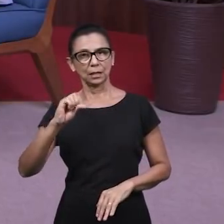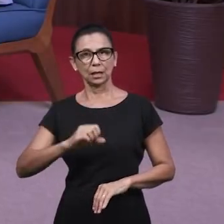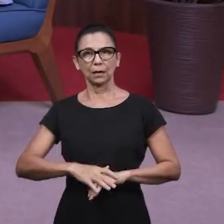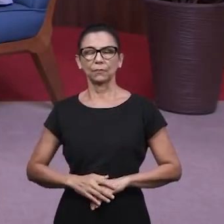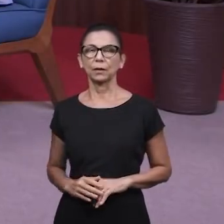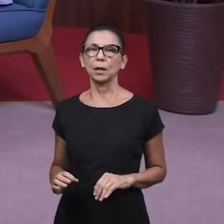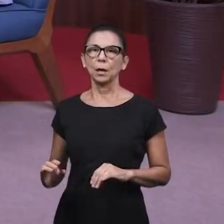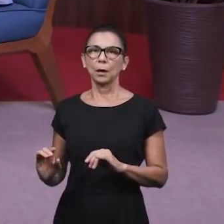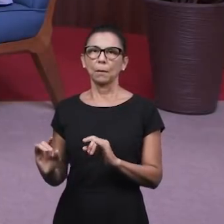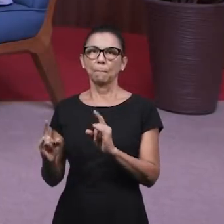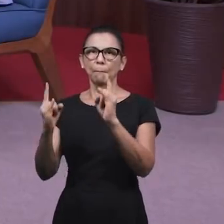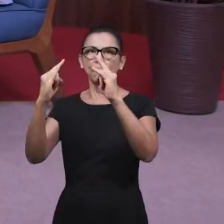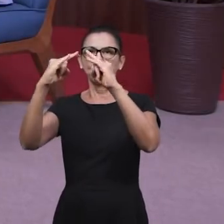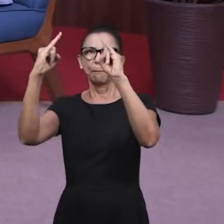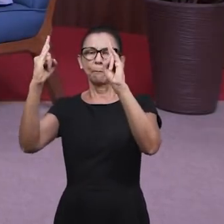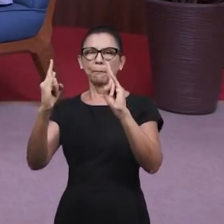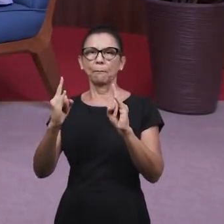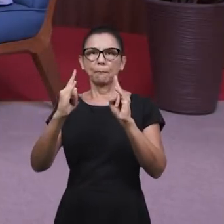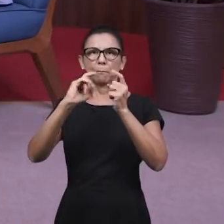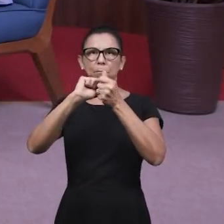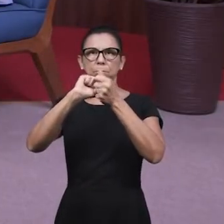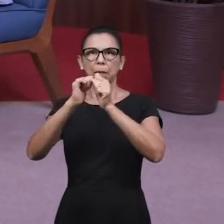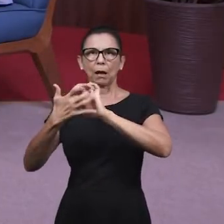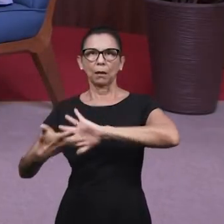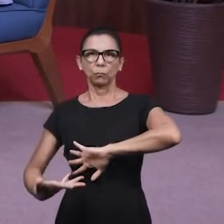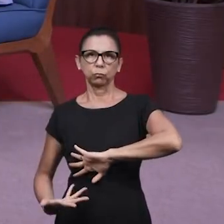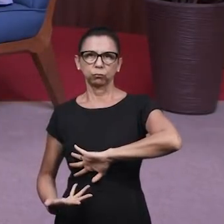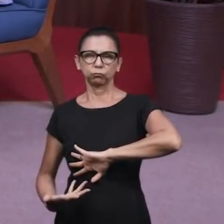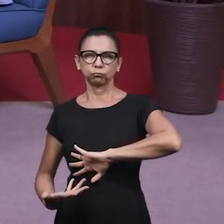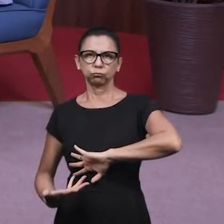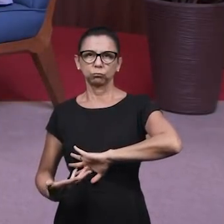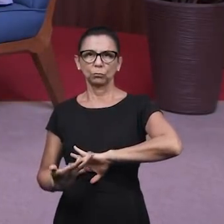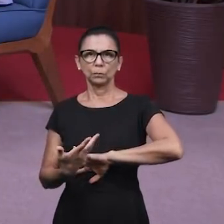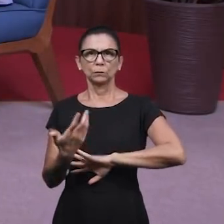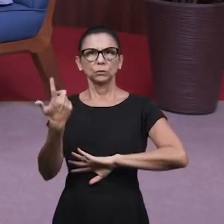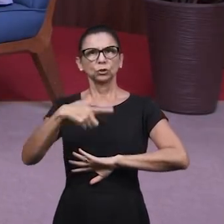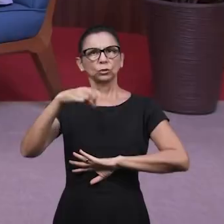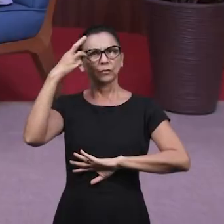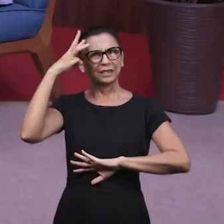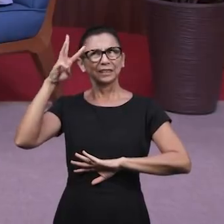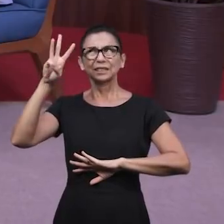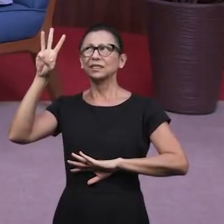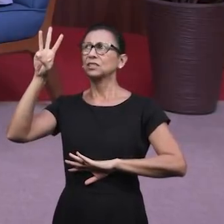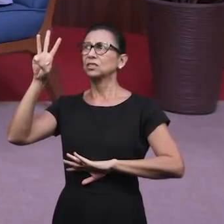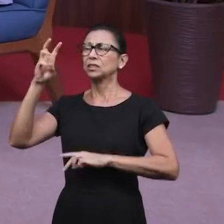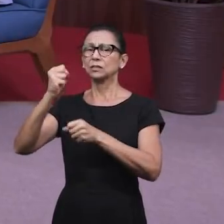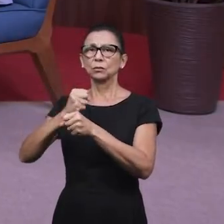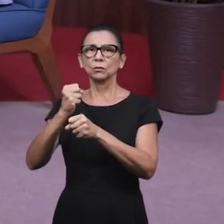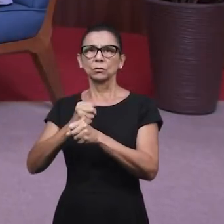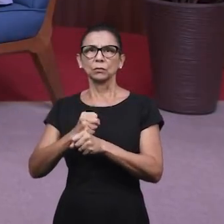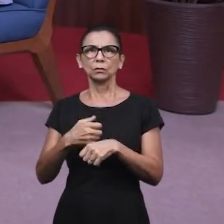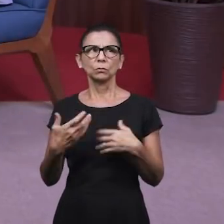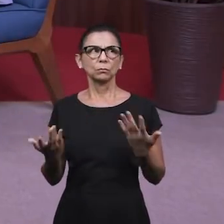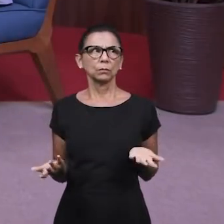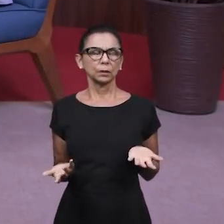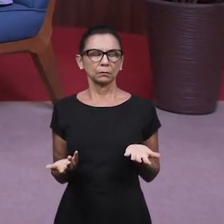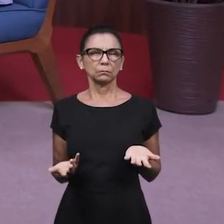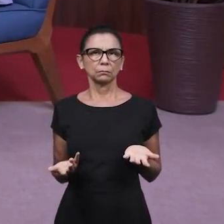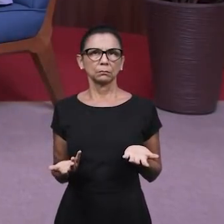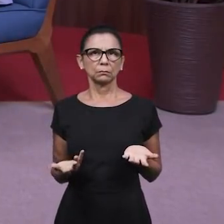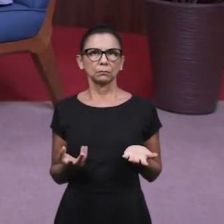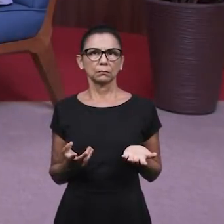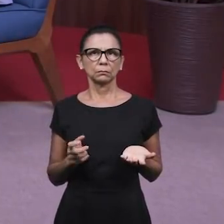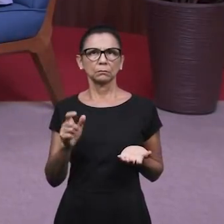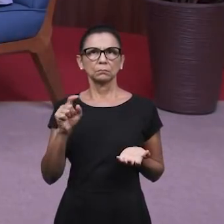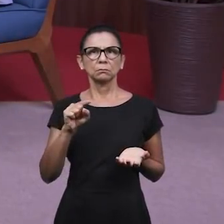Derribai este templo e em 3 dias o reedificarei. Quem entendeu isso? Quem falou isso?